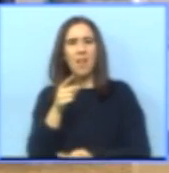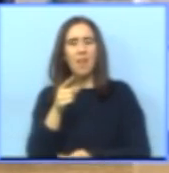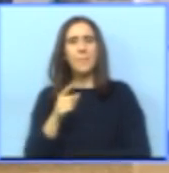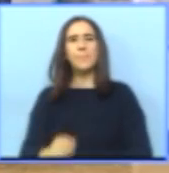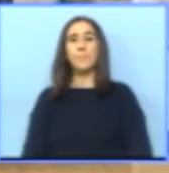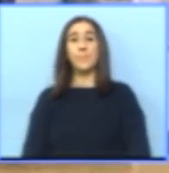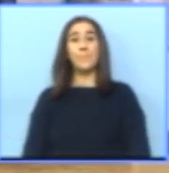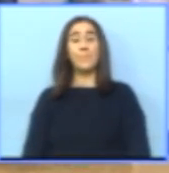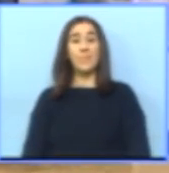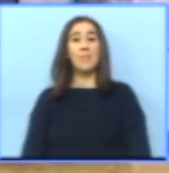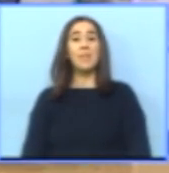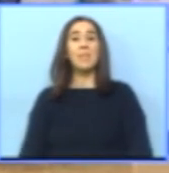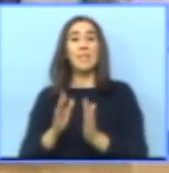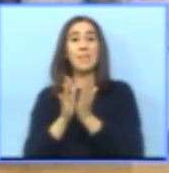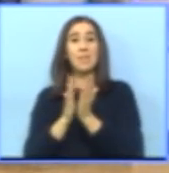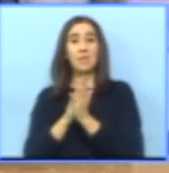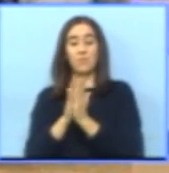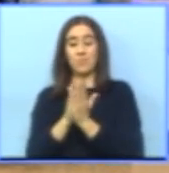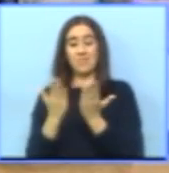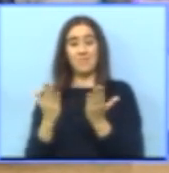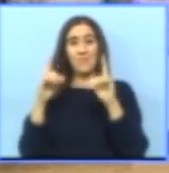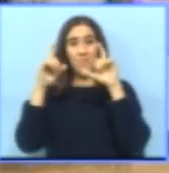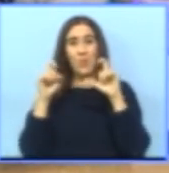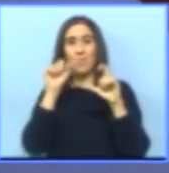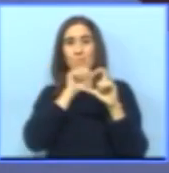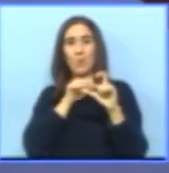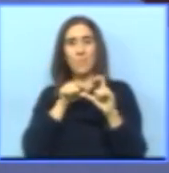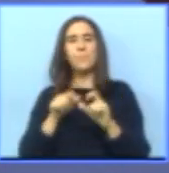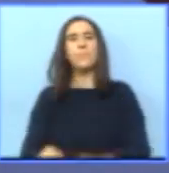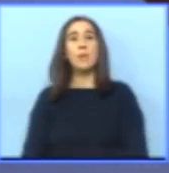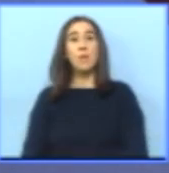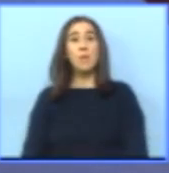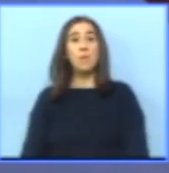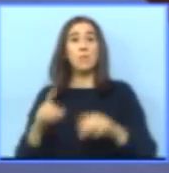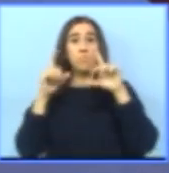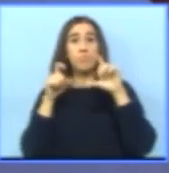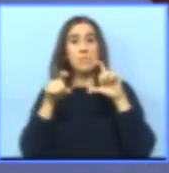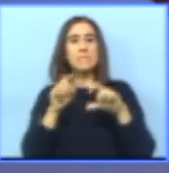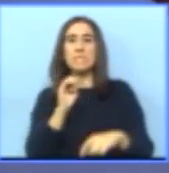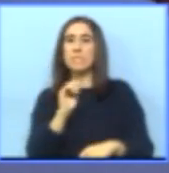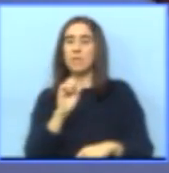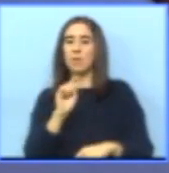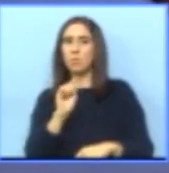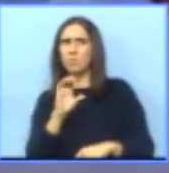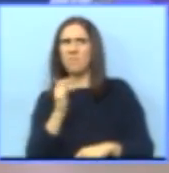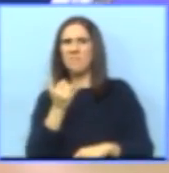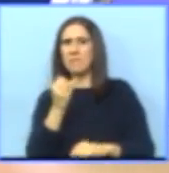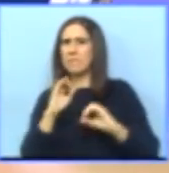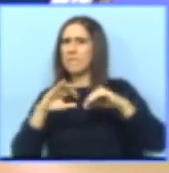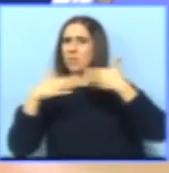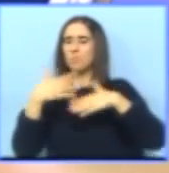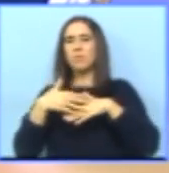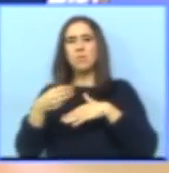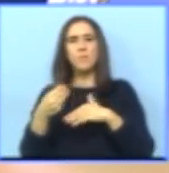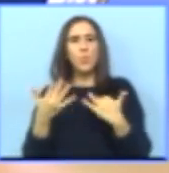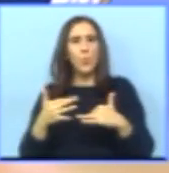aqui precisamente o livro numa fotografia onde... Essa fotografia é do século, do início do século XX, mais tardia, mas é